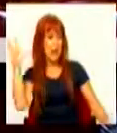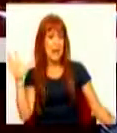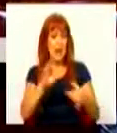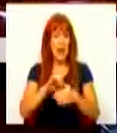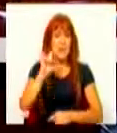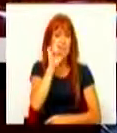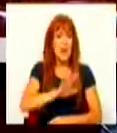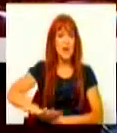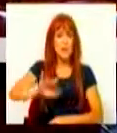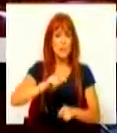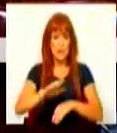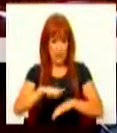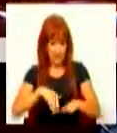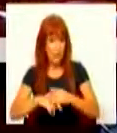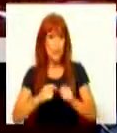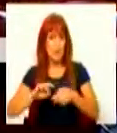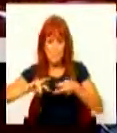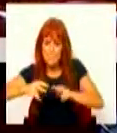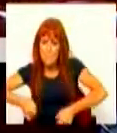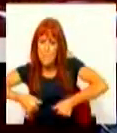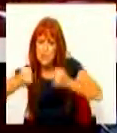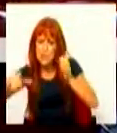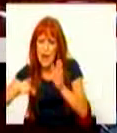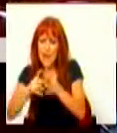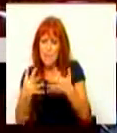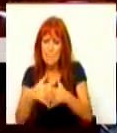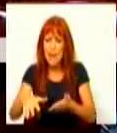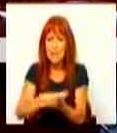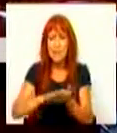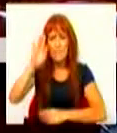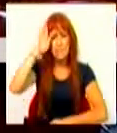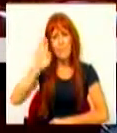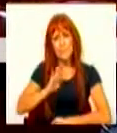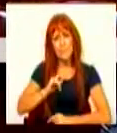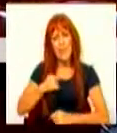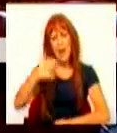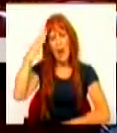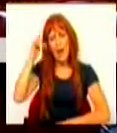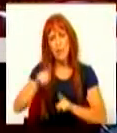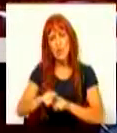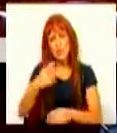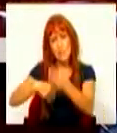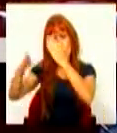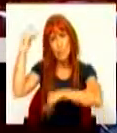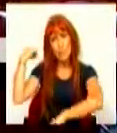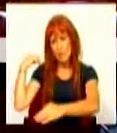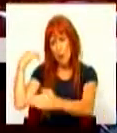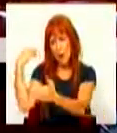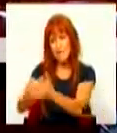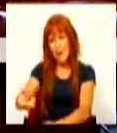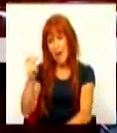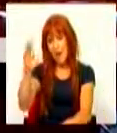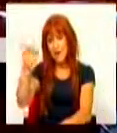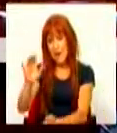Nacional. Procedeu-se a um aperfeiçoamento da Lei de Infraestruturas Militares, considerando as lições aprendidas ao longo de uma década